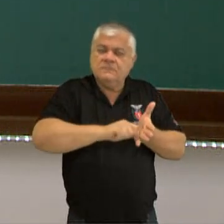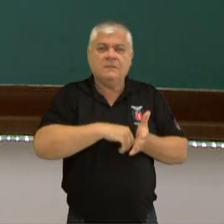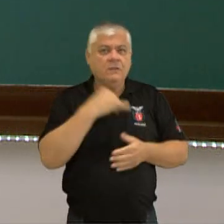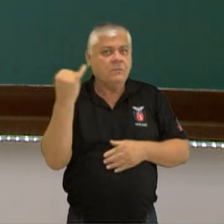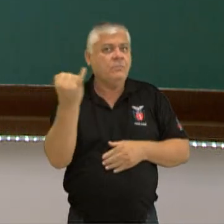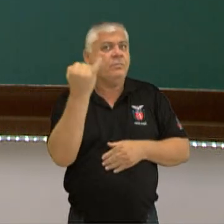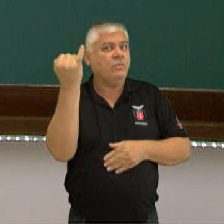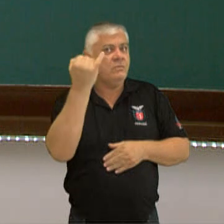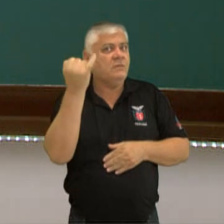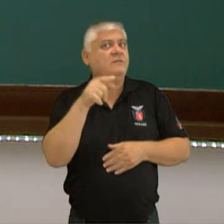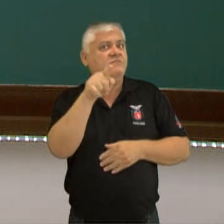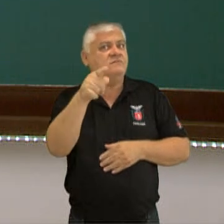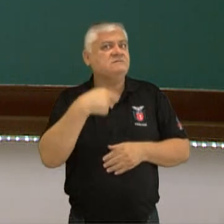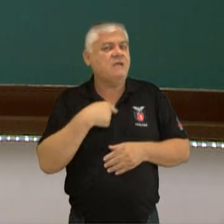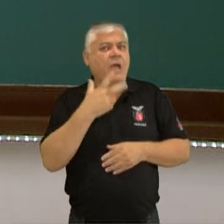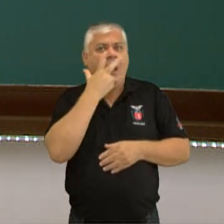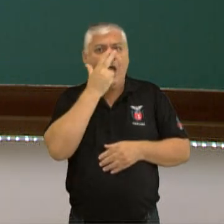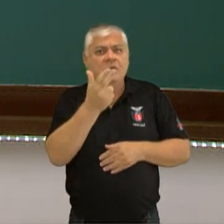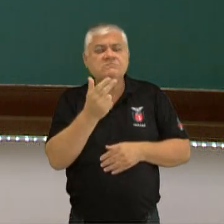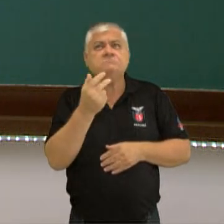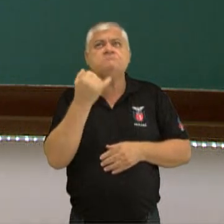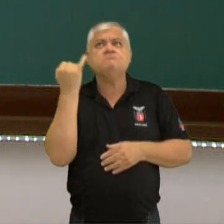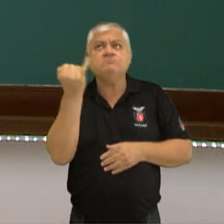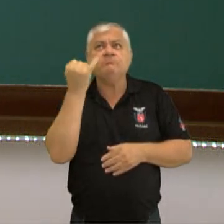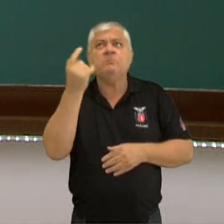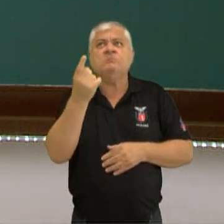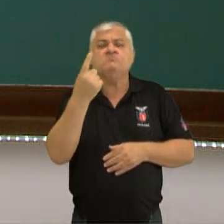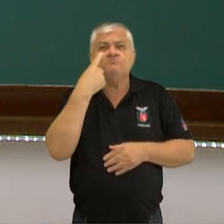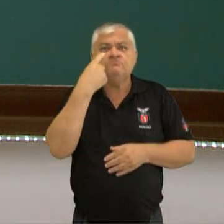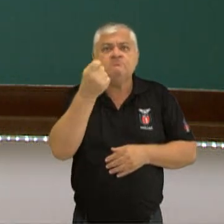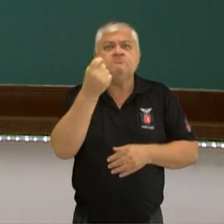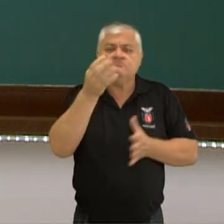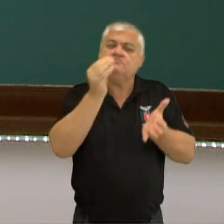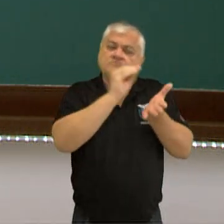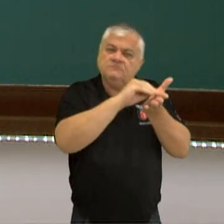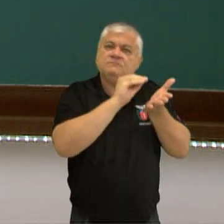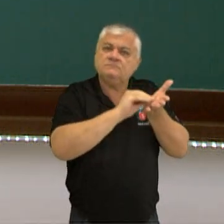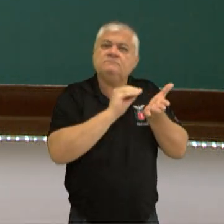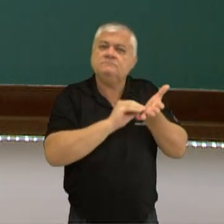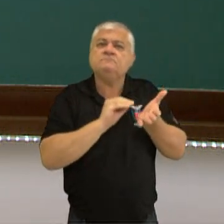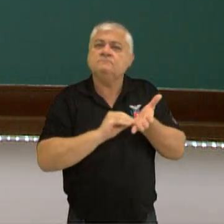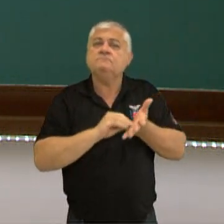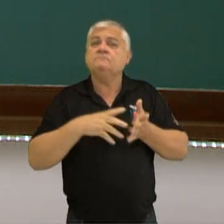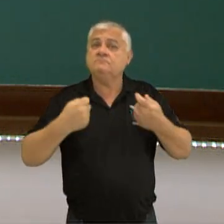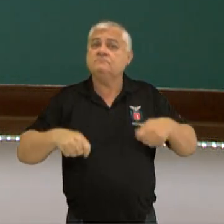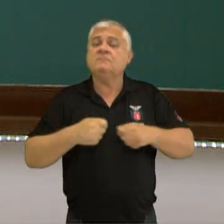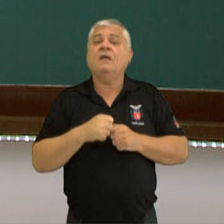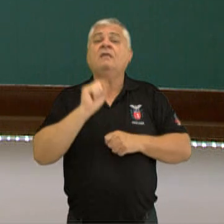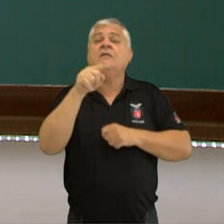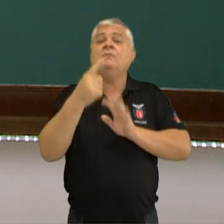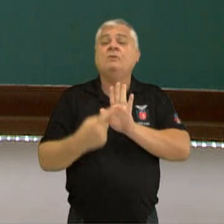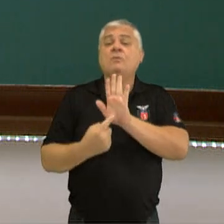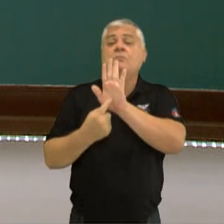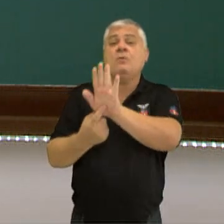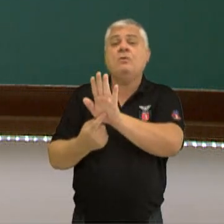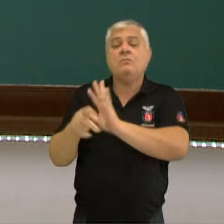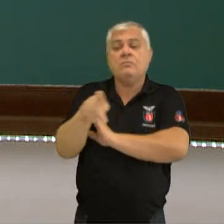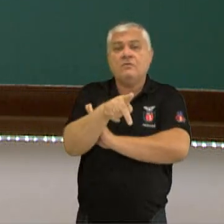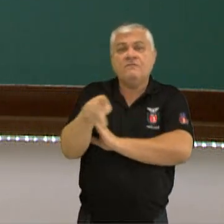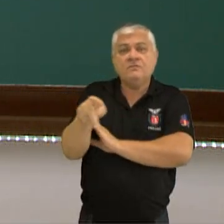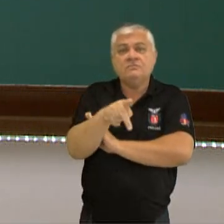de tudo aquilo que você julgar importante, que você julgar necessário. E depois, mostre para o seu